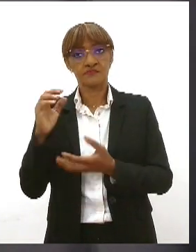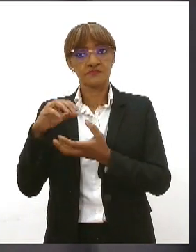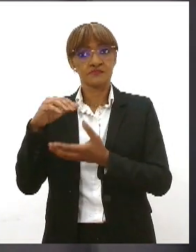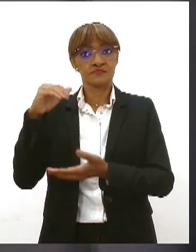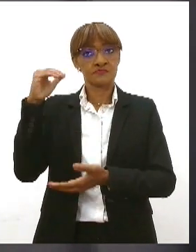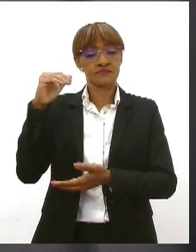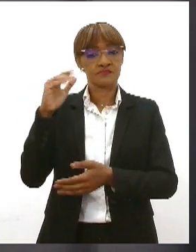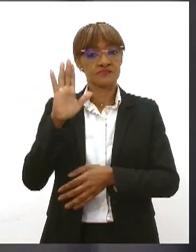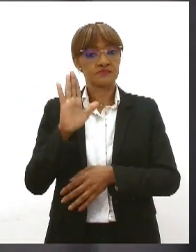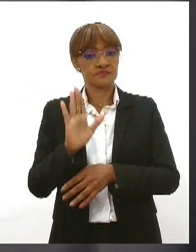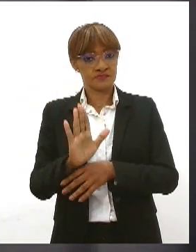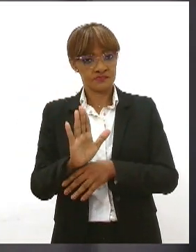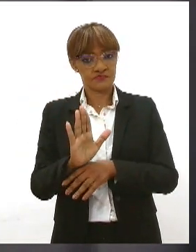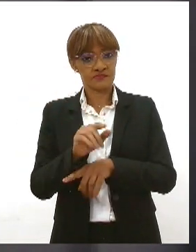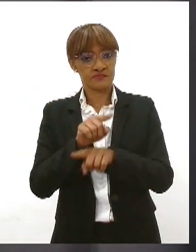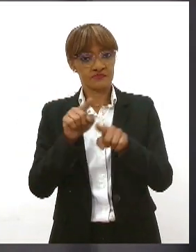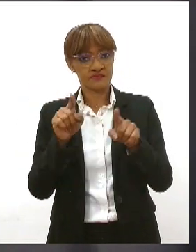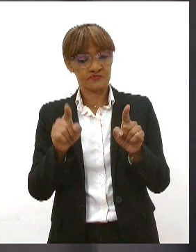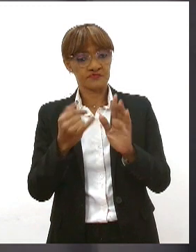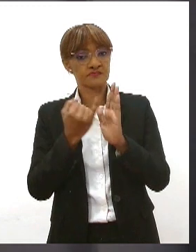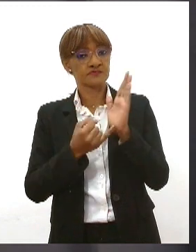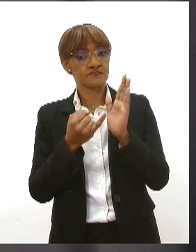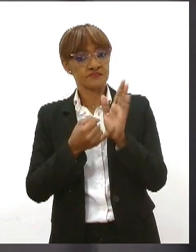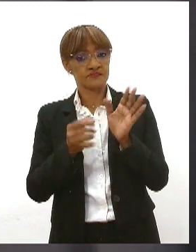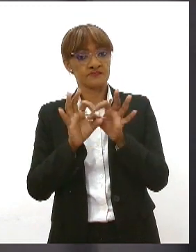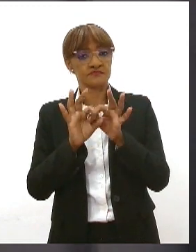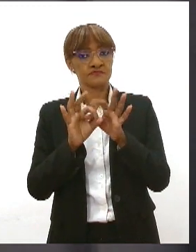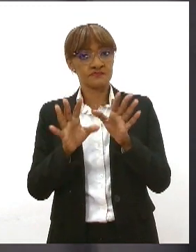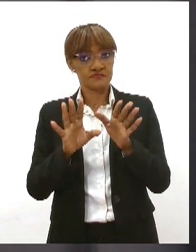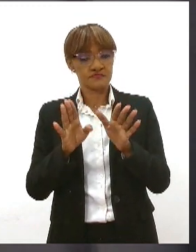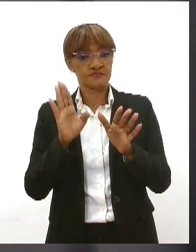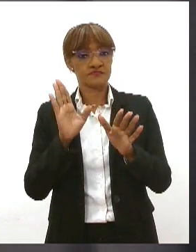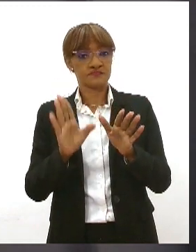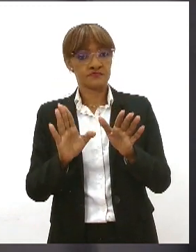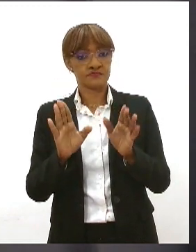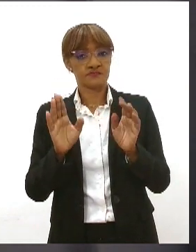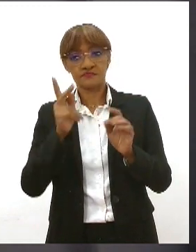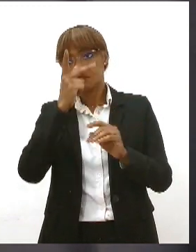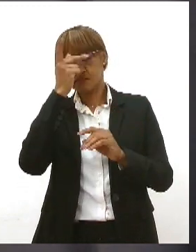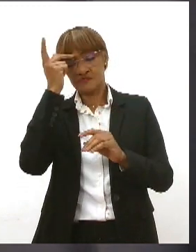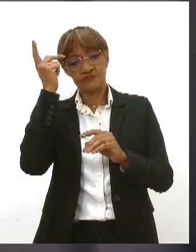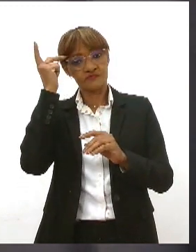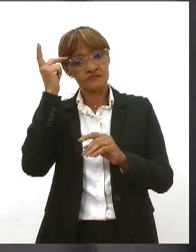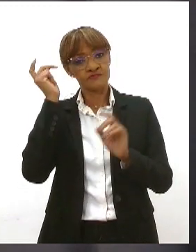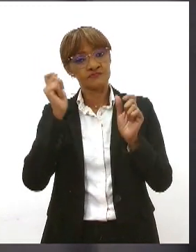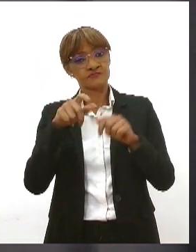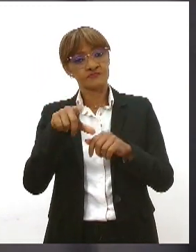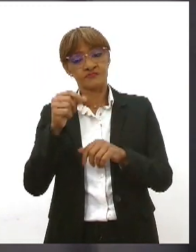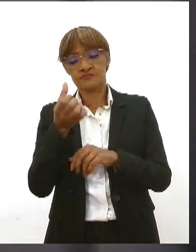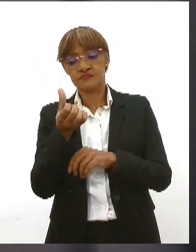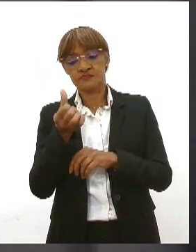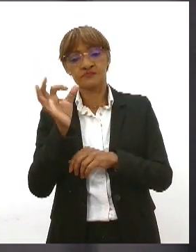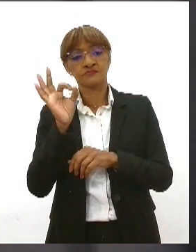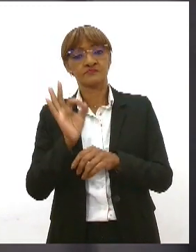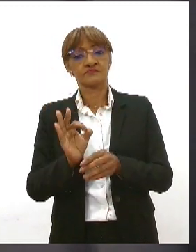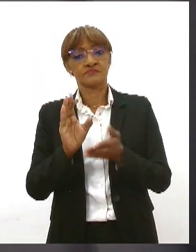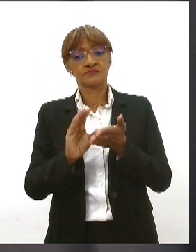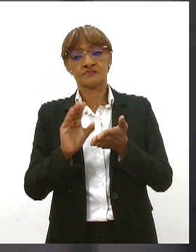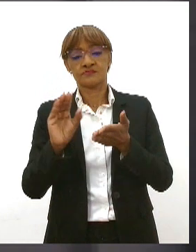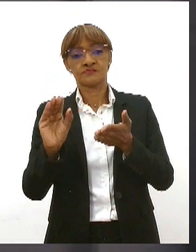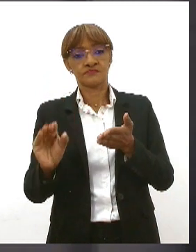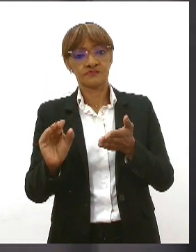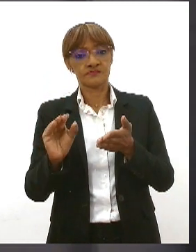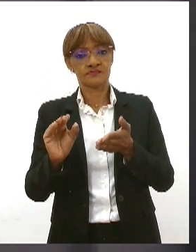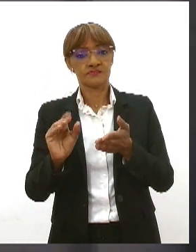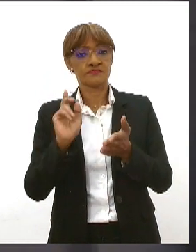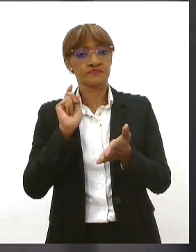a declaração do Imposto de Renda, pessoa física, a pessoa poderá destinar até 6% do valor do imposto que tenha a pagar